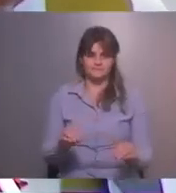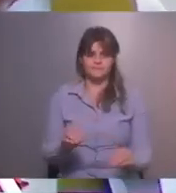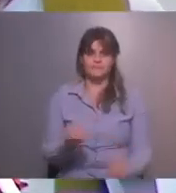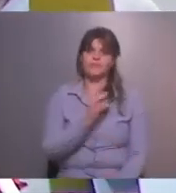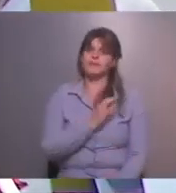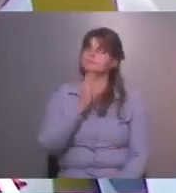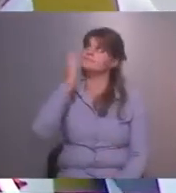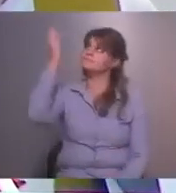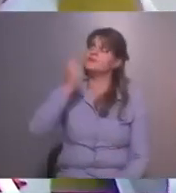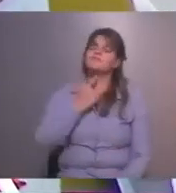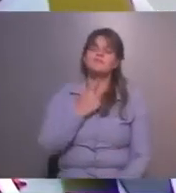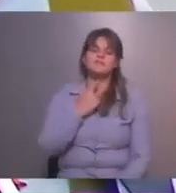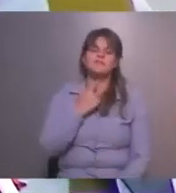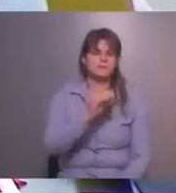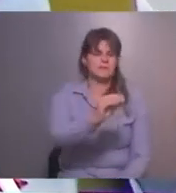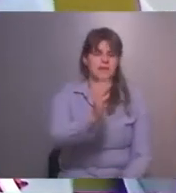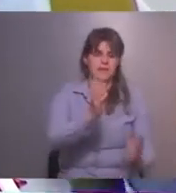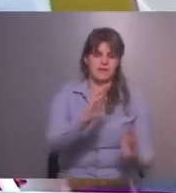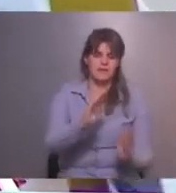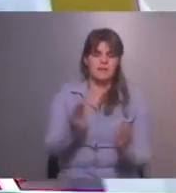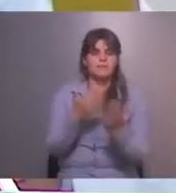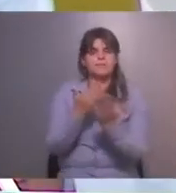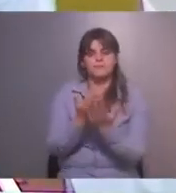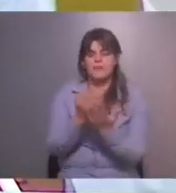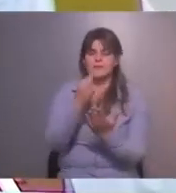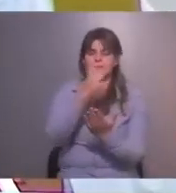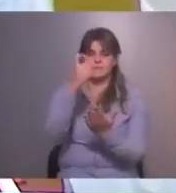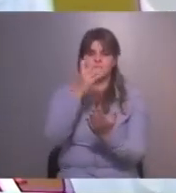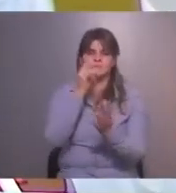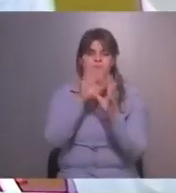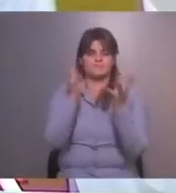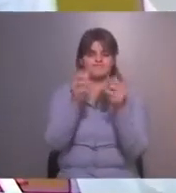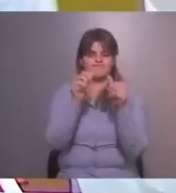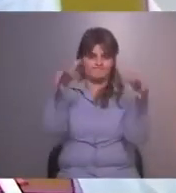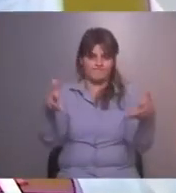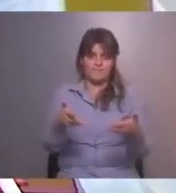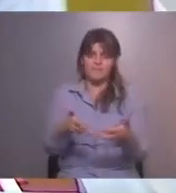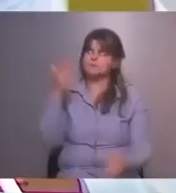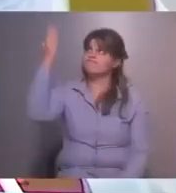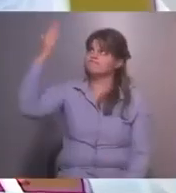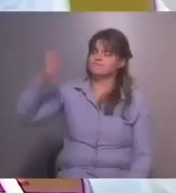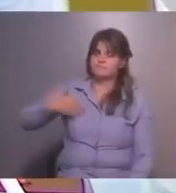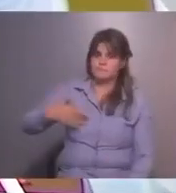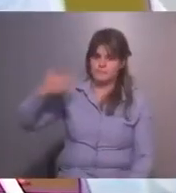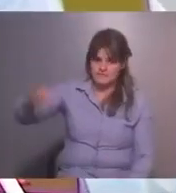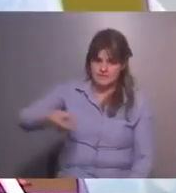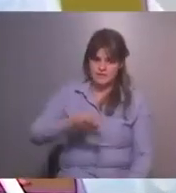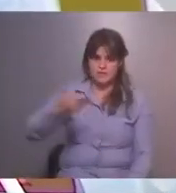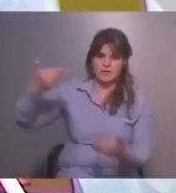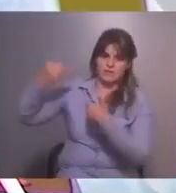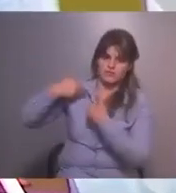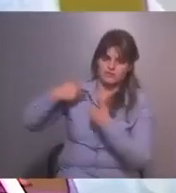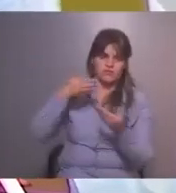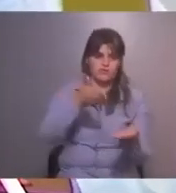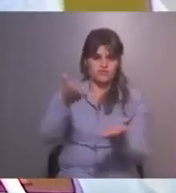Livrai-nos de todo o mal, Senhor, e dai ao mundo a paz em nossos dias, para que, ajudados pela vossa misericórdia, sejamos